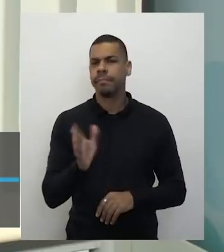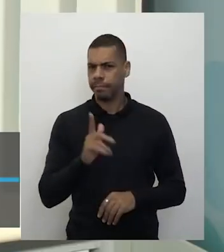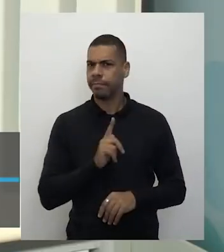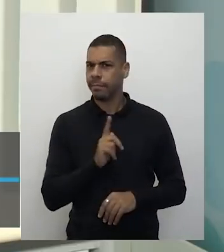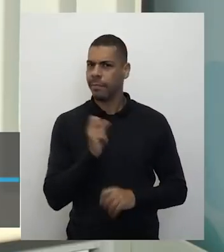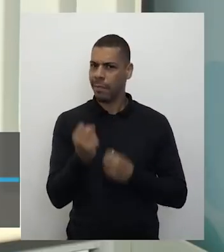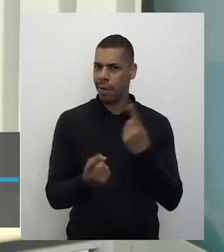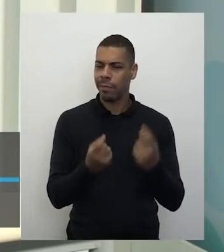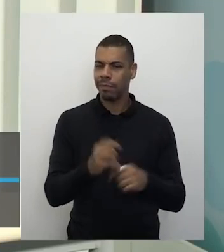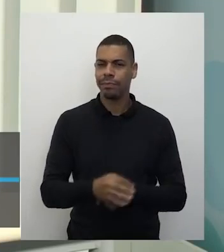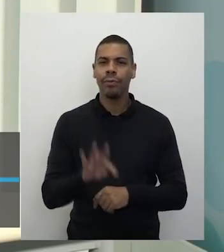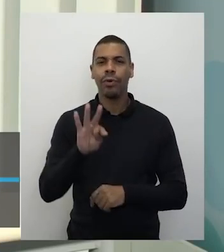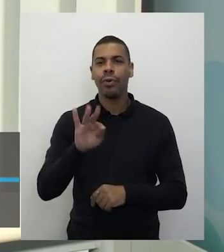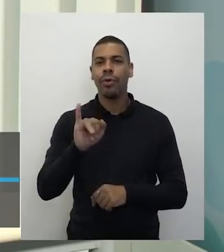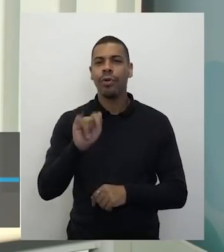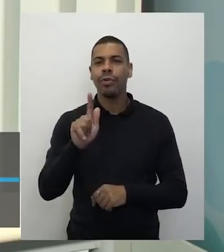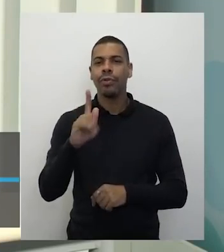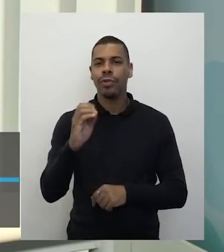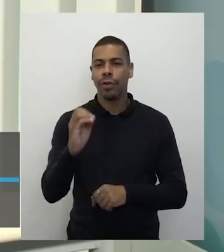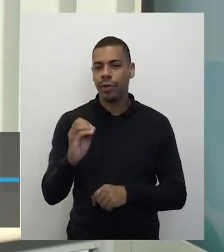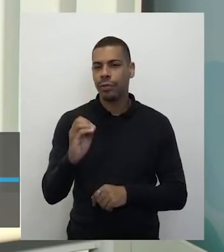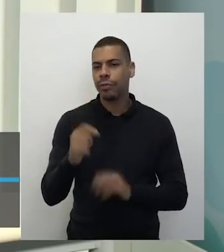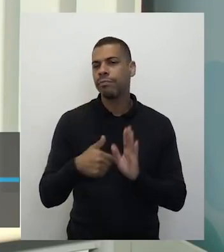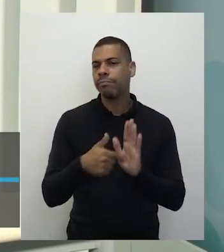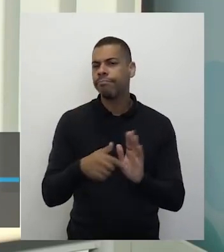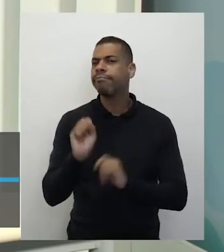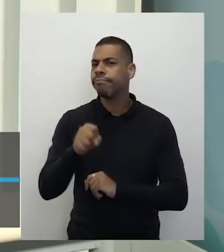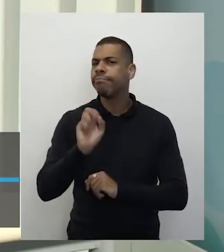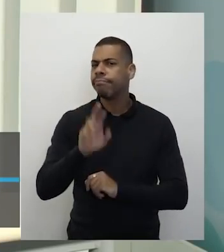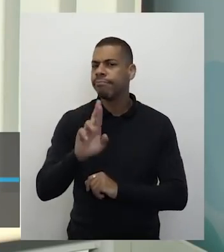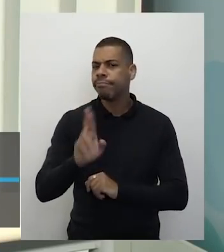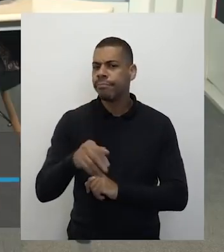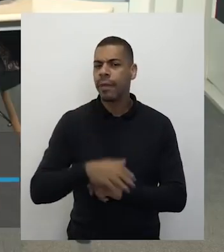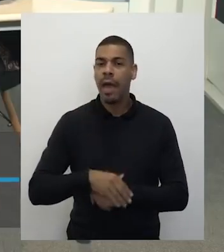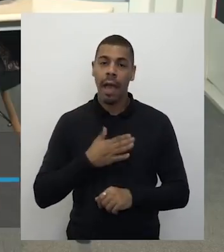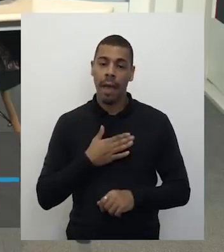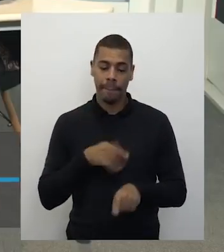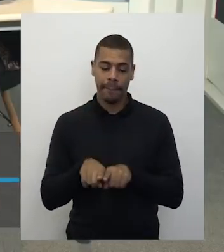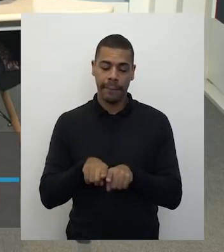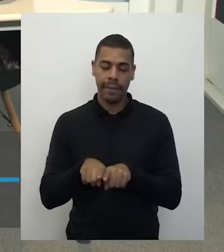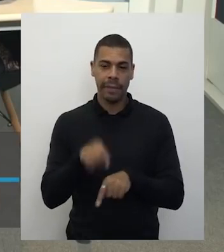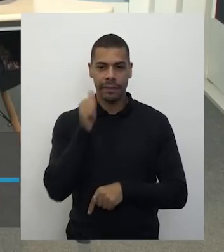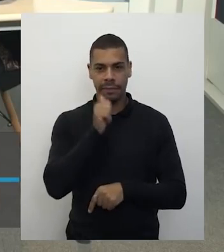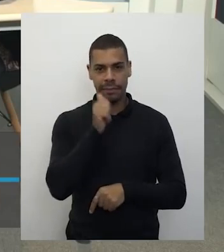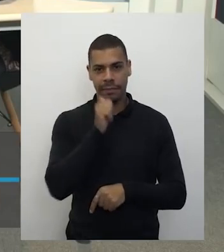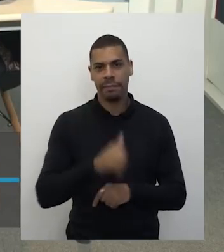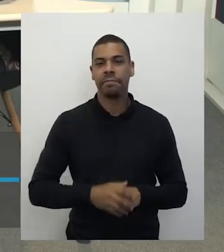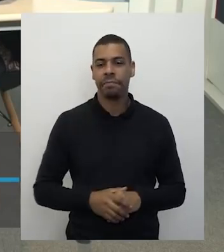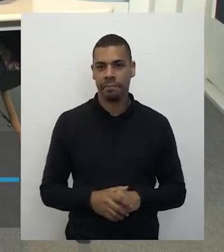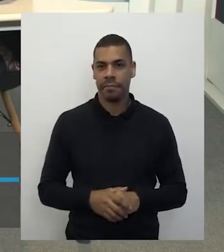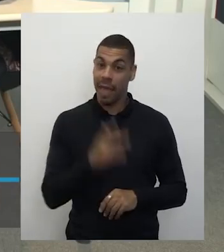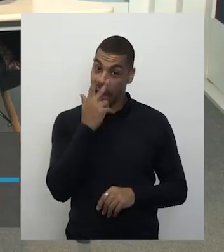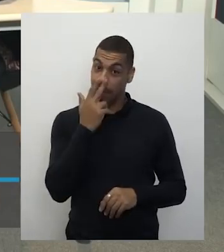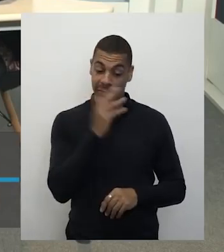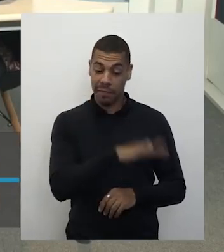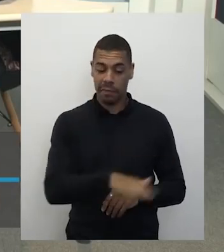mas eu achei bonitinho o Tiago, que deve ser Tiago Henrique, que ele disse assim, sim, minha irmã. Ah, a irmã dele Que ela deve deve ser pequenininha, pequenininha. né? Muito